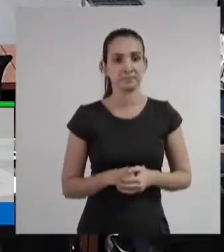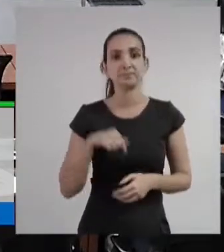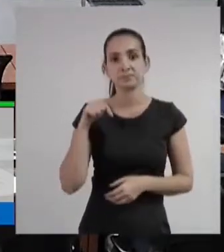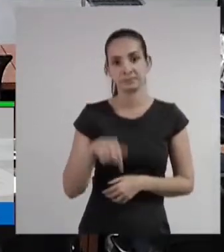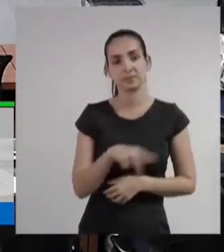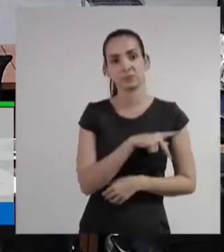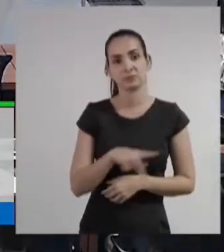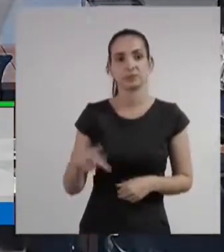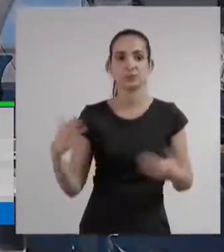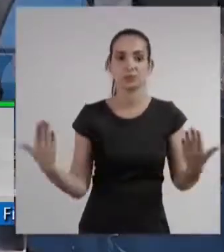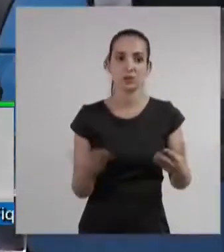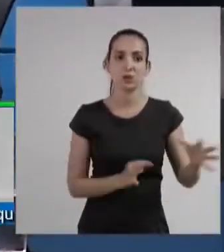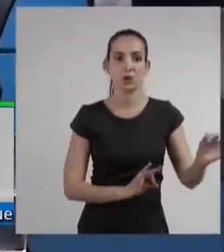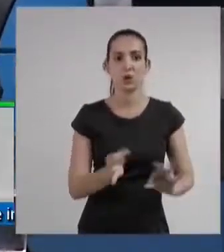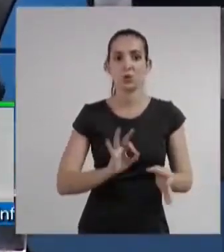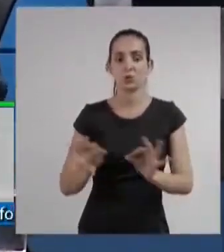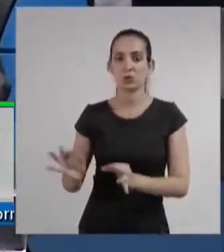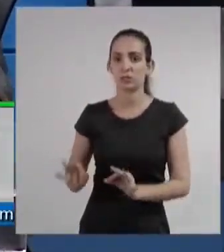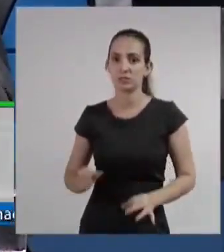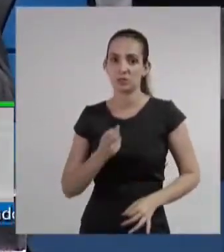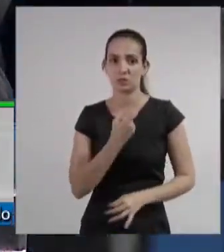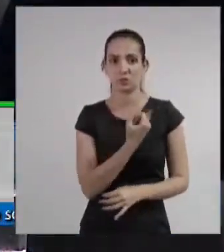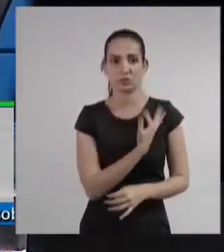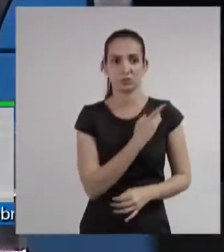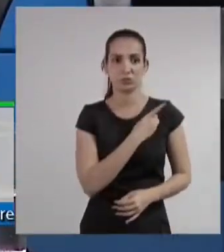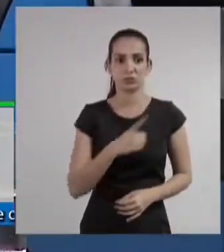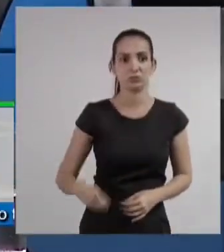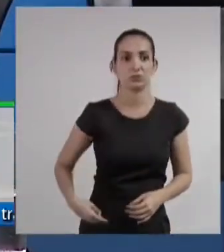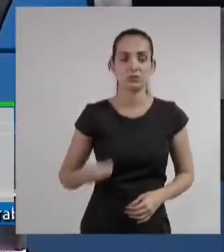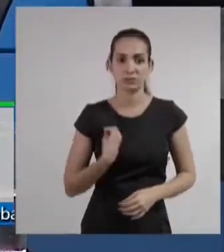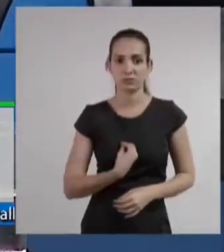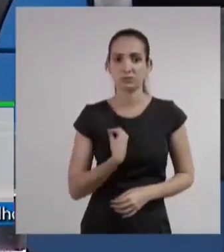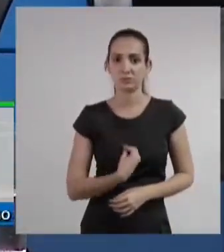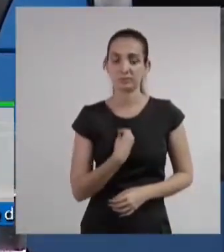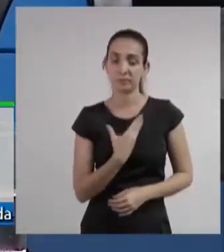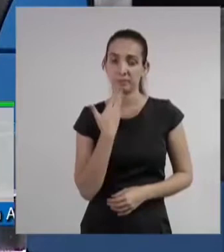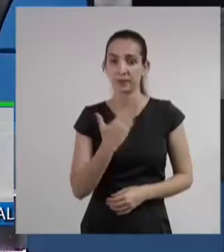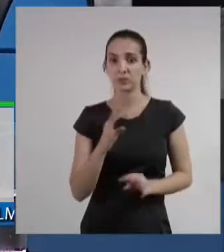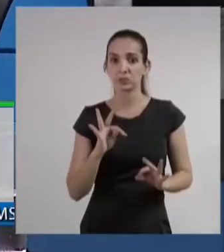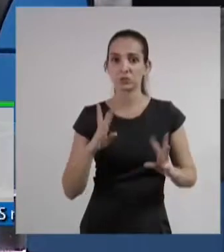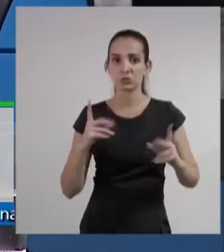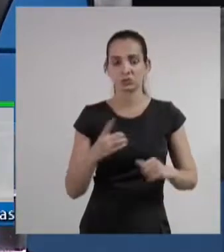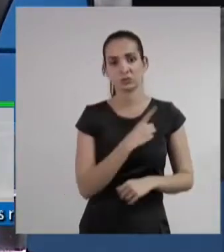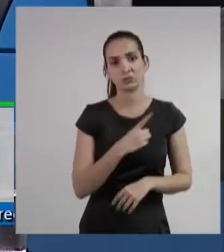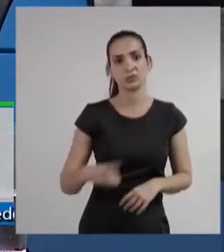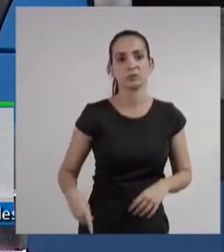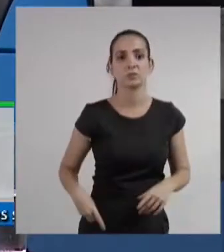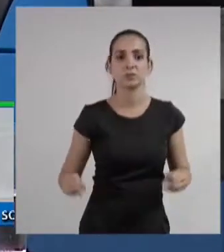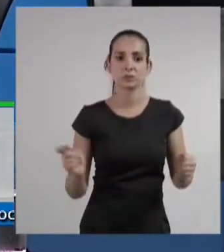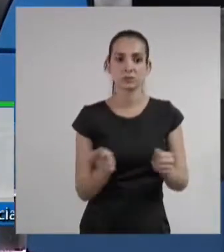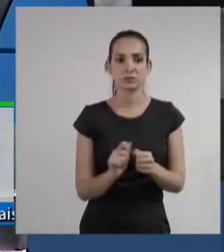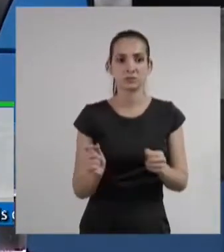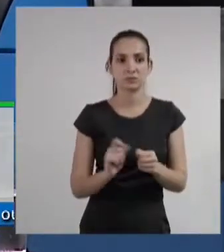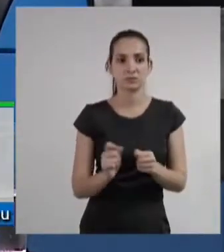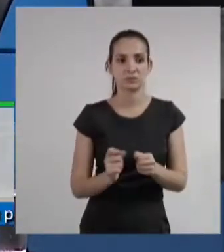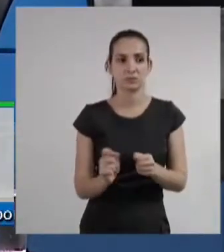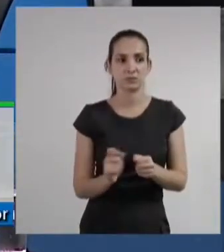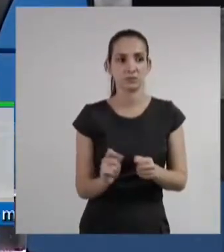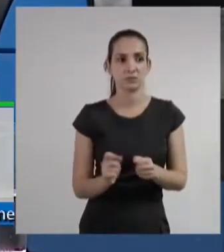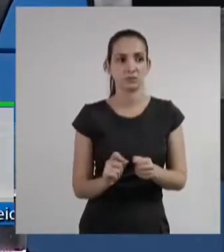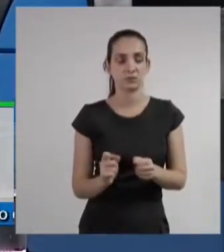Essa presidente vai fazer recomposição de quórum. Solicitamos aos senhores deputados para que façam